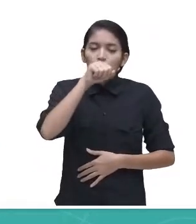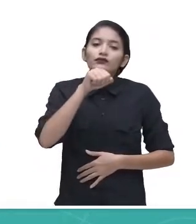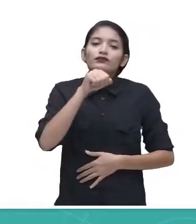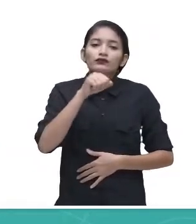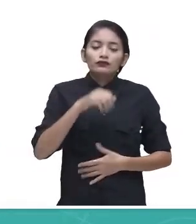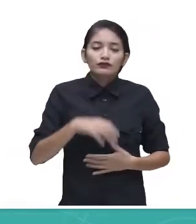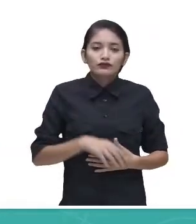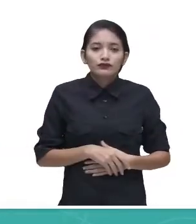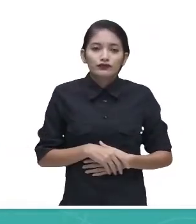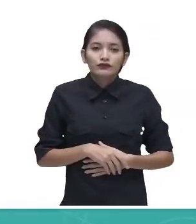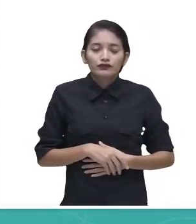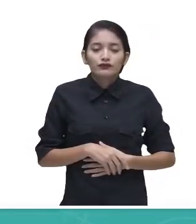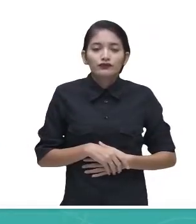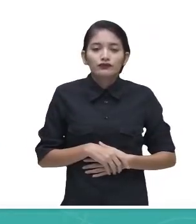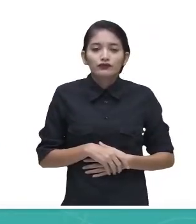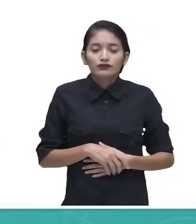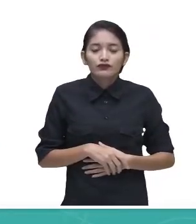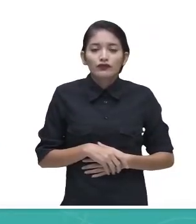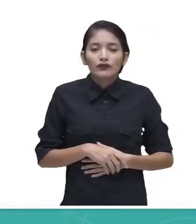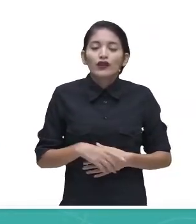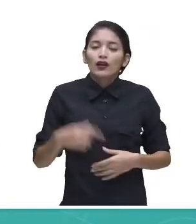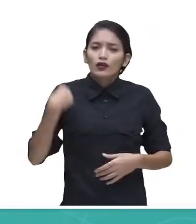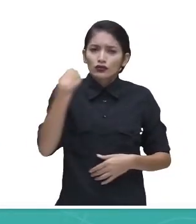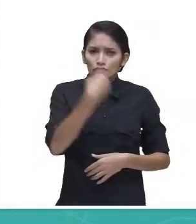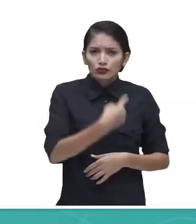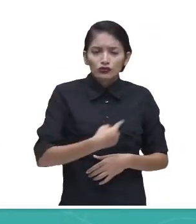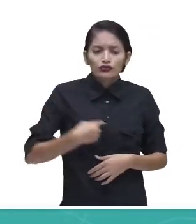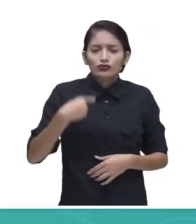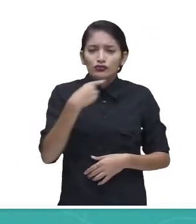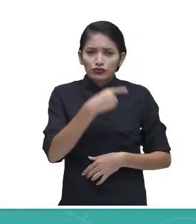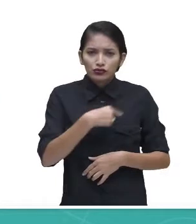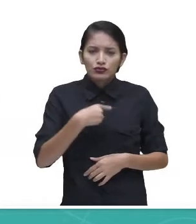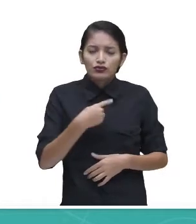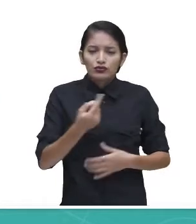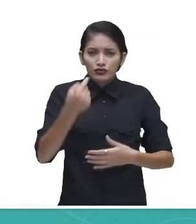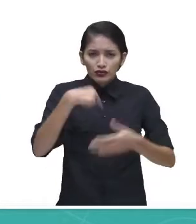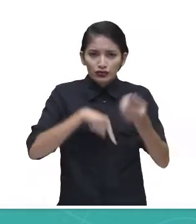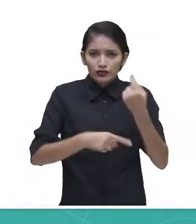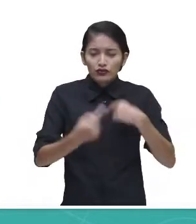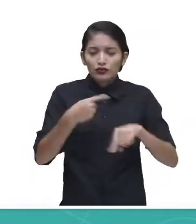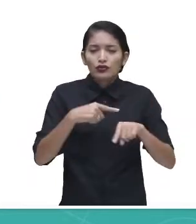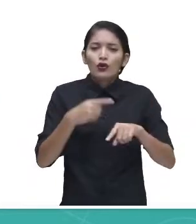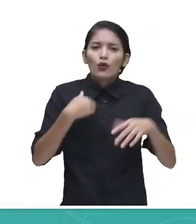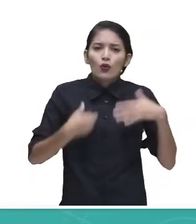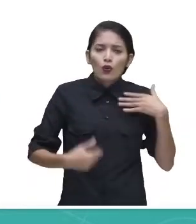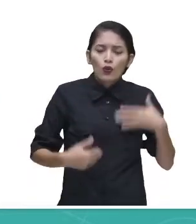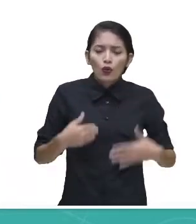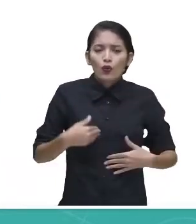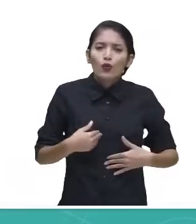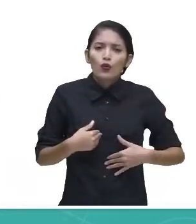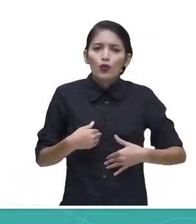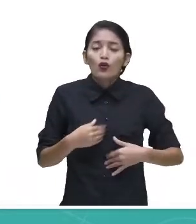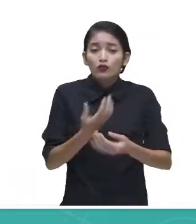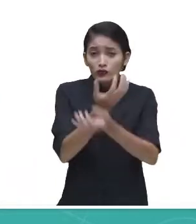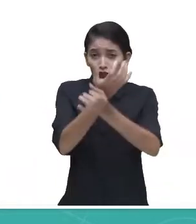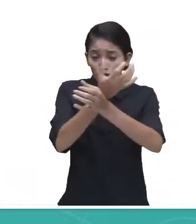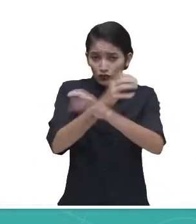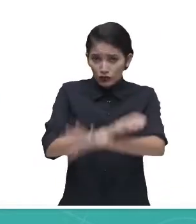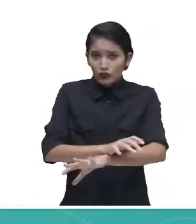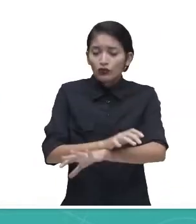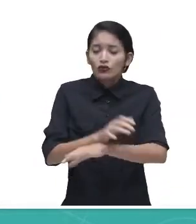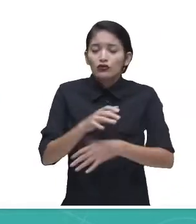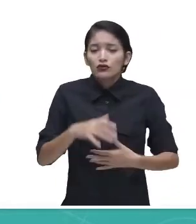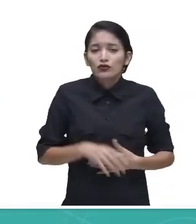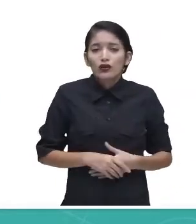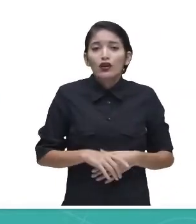circulatório. Depois a gente está mostrando o corpo humano com o esqueleto. E aí